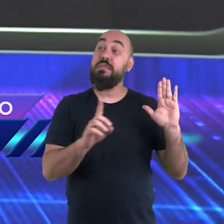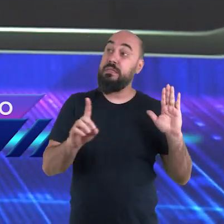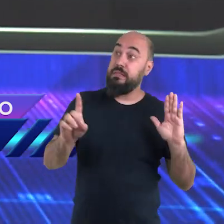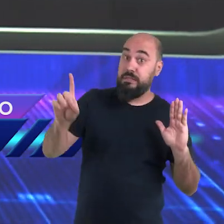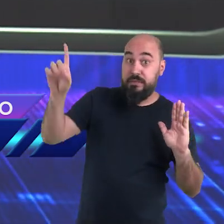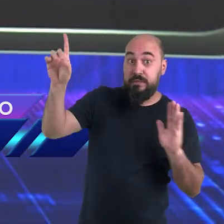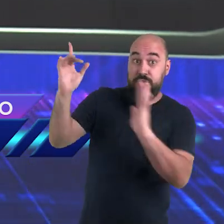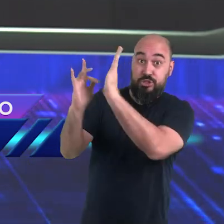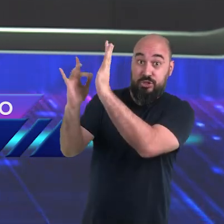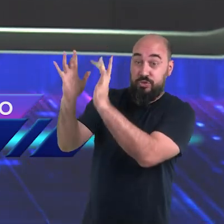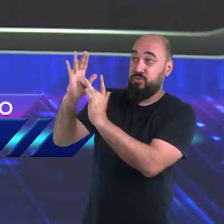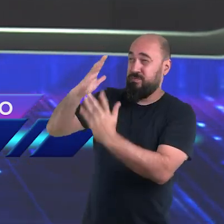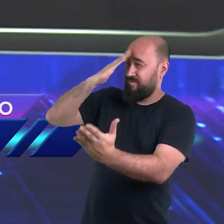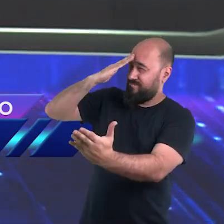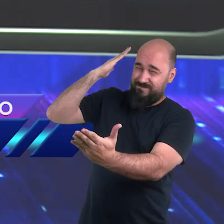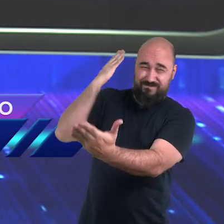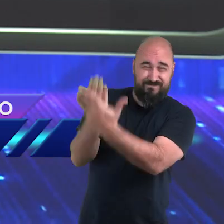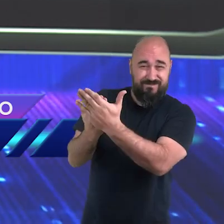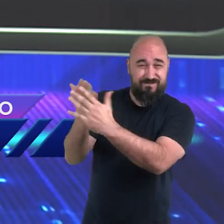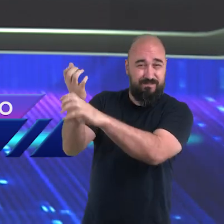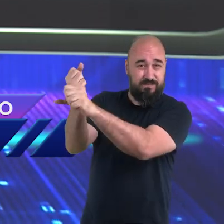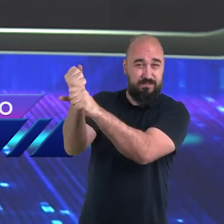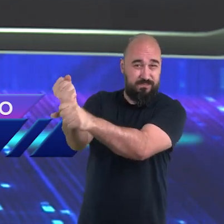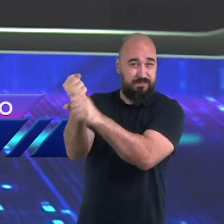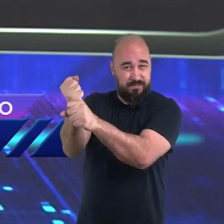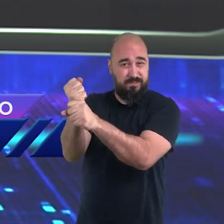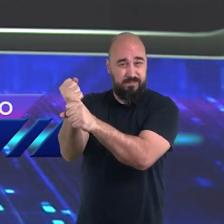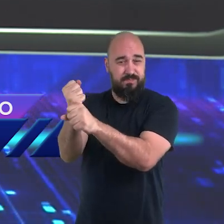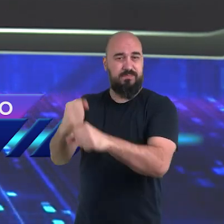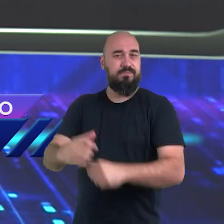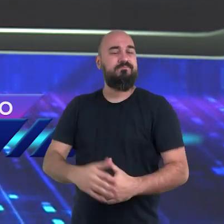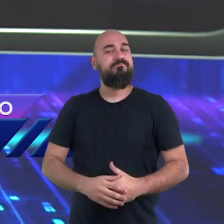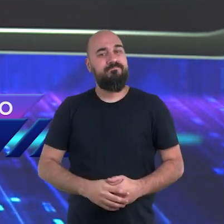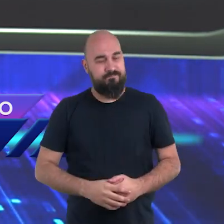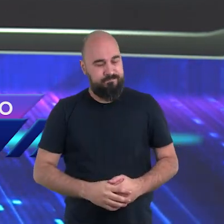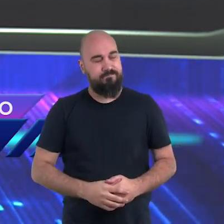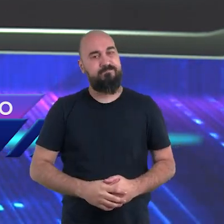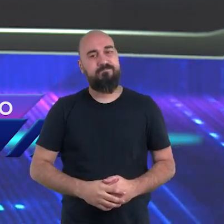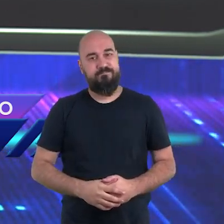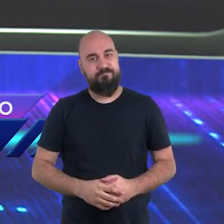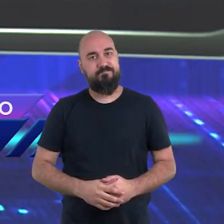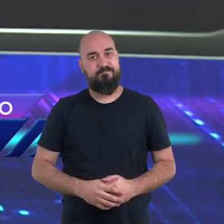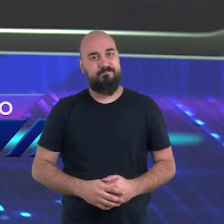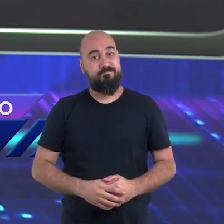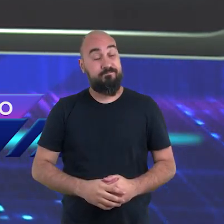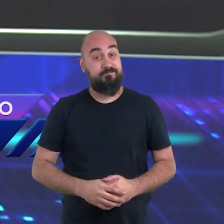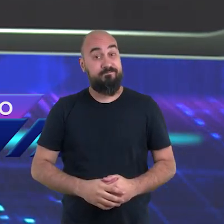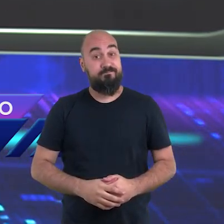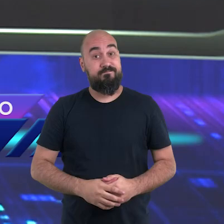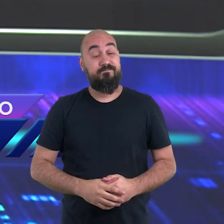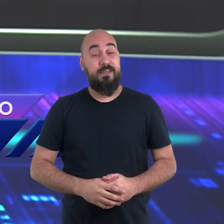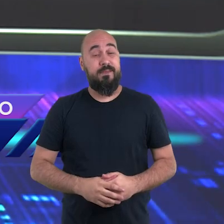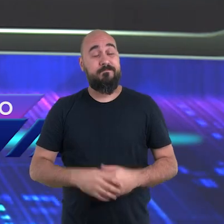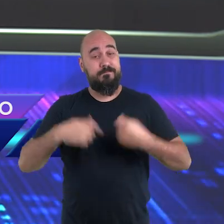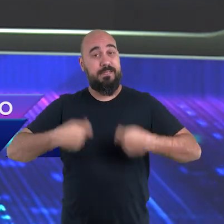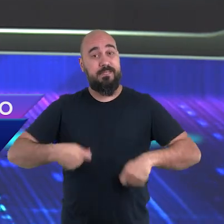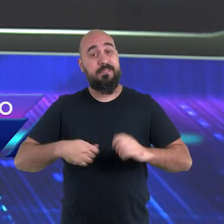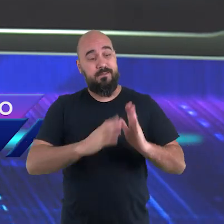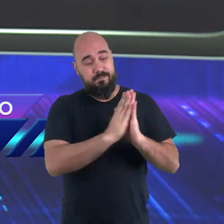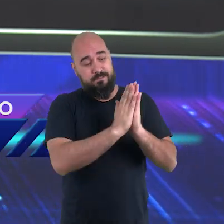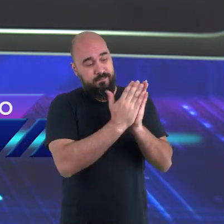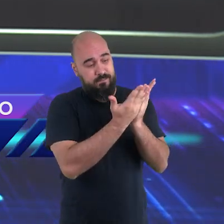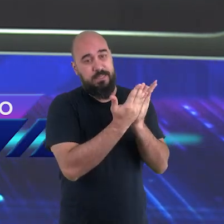da Igreja Adventista do sétimo dia. Guardar os 10 mandamentos e a fé em Jesus. Restaurar a